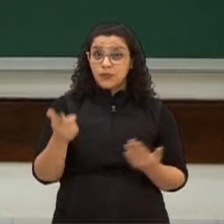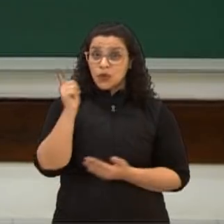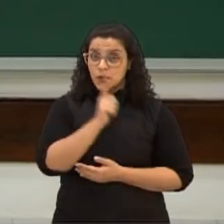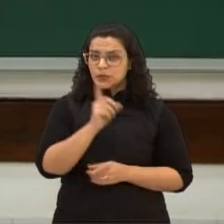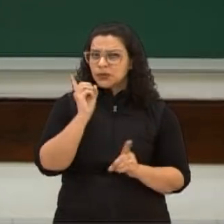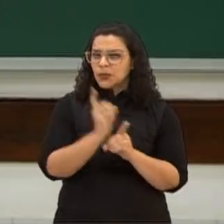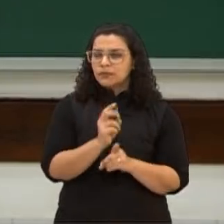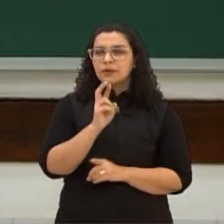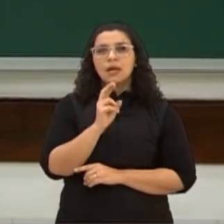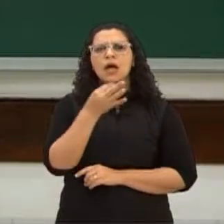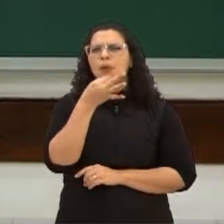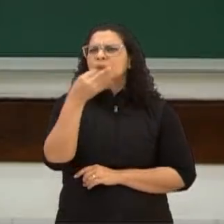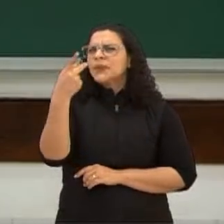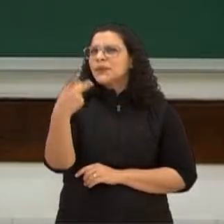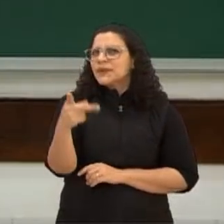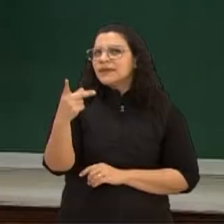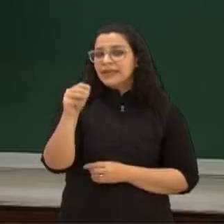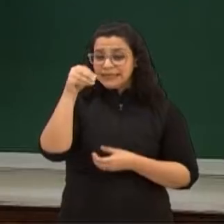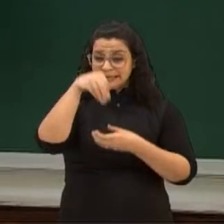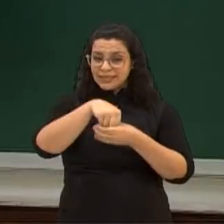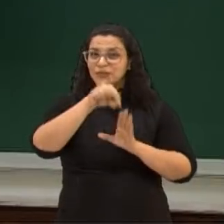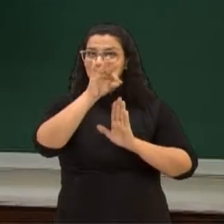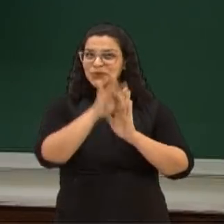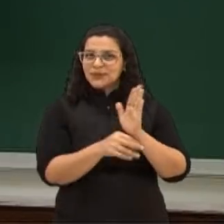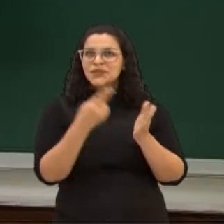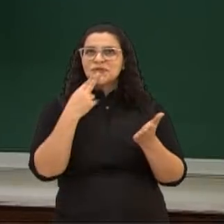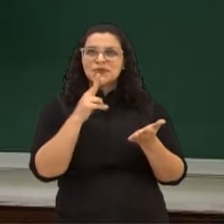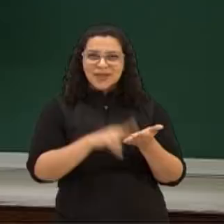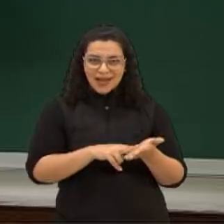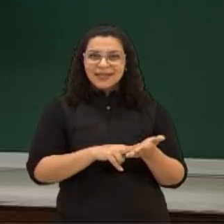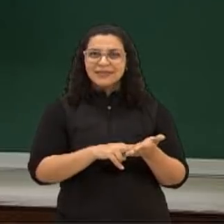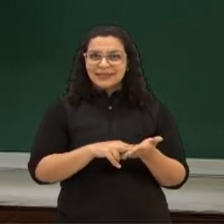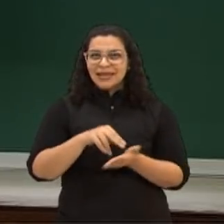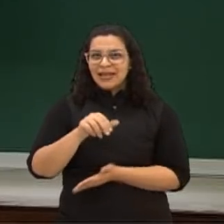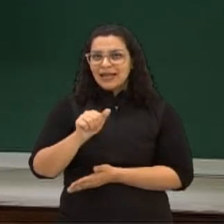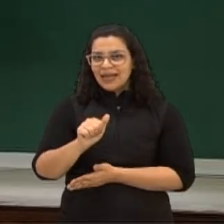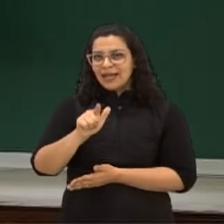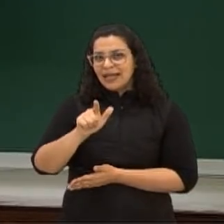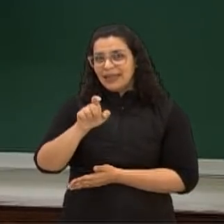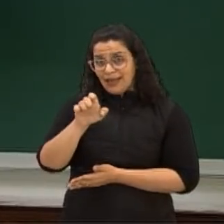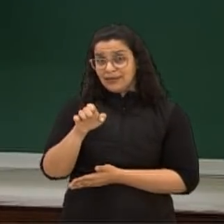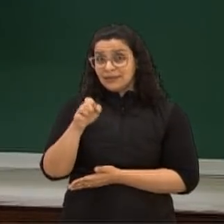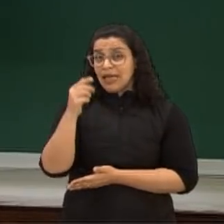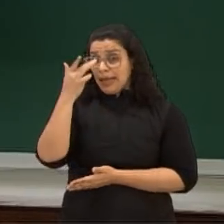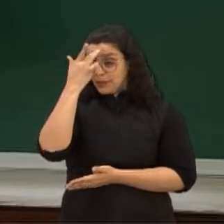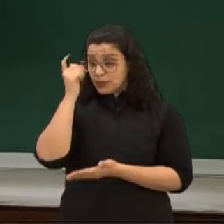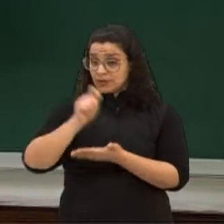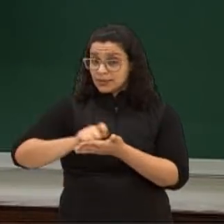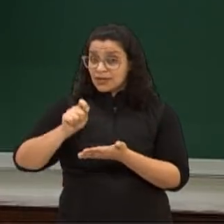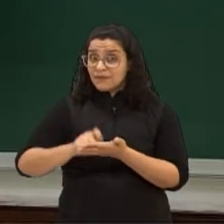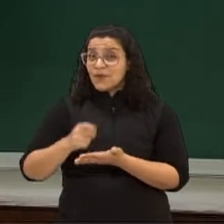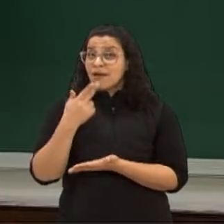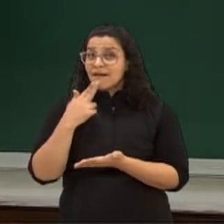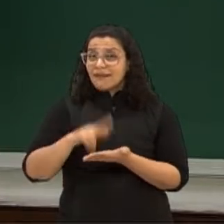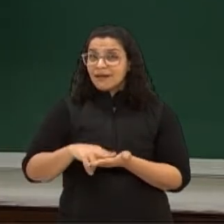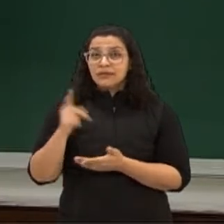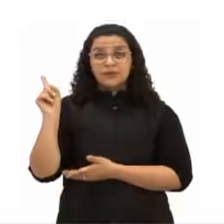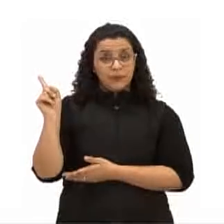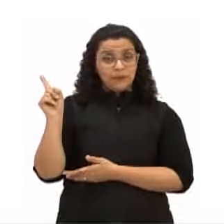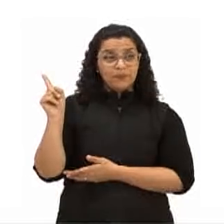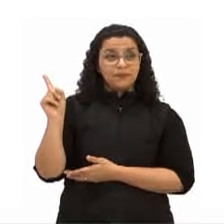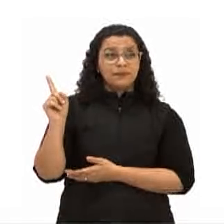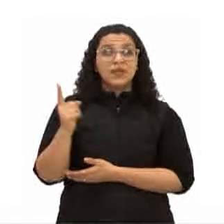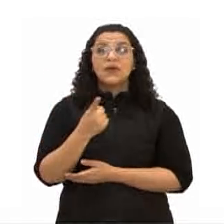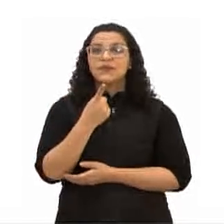Conseguiram encontrar aí na carta a opinião do Alex? Lembrando que Alex é o nome de quem escreveu a carta. Olha o que eu trouxe para